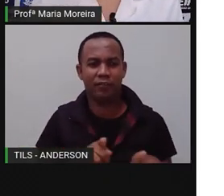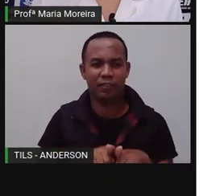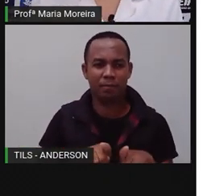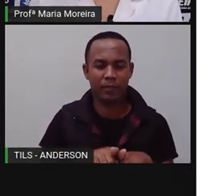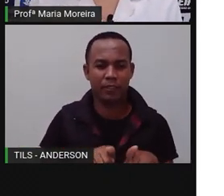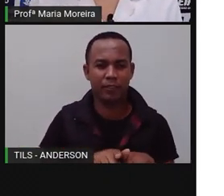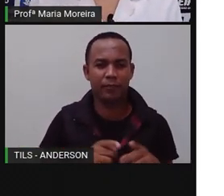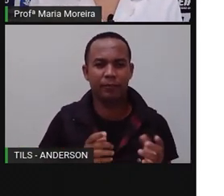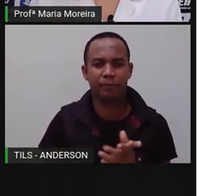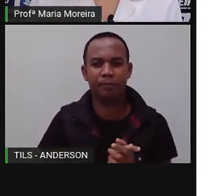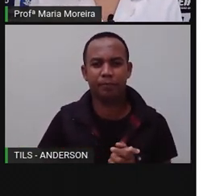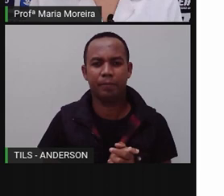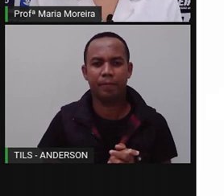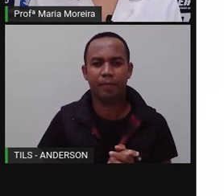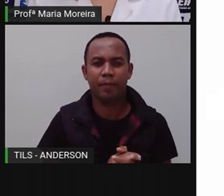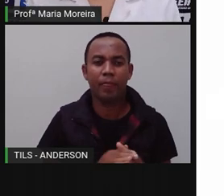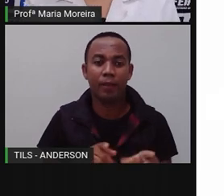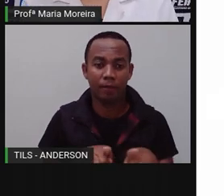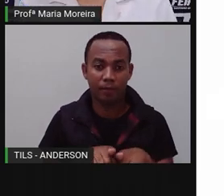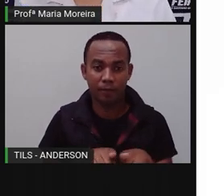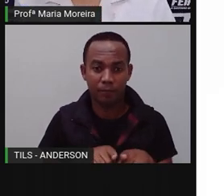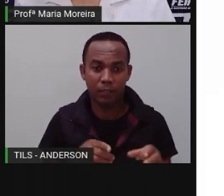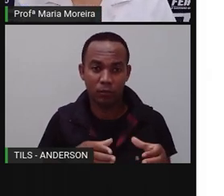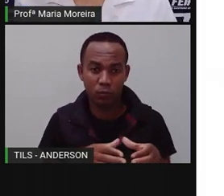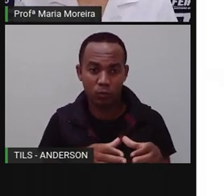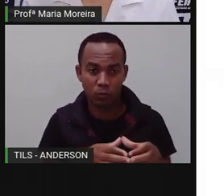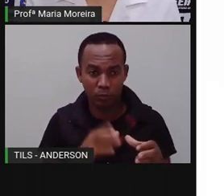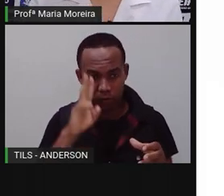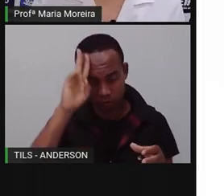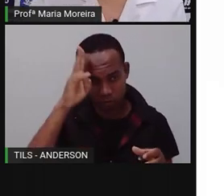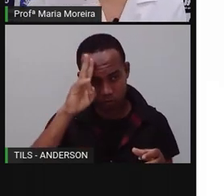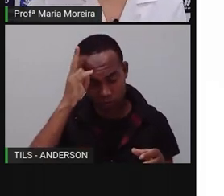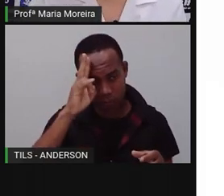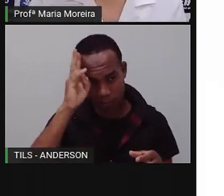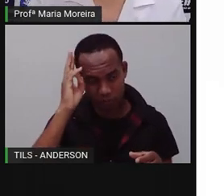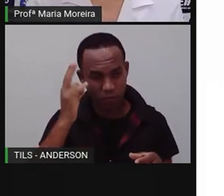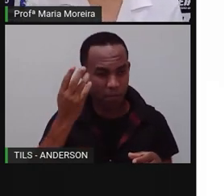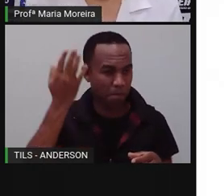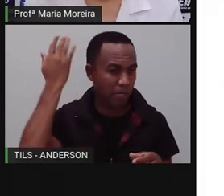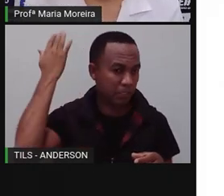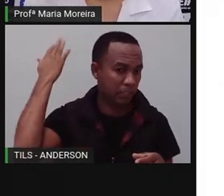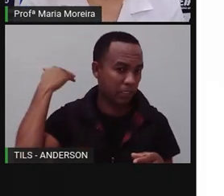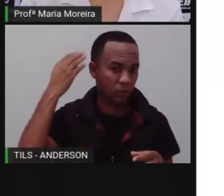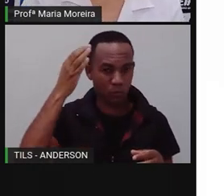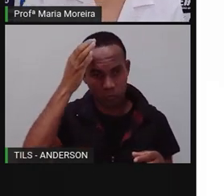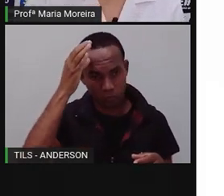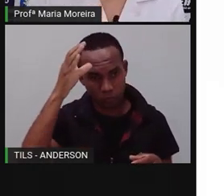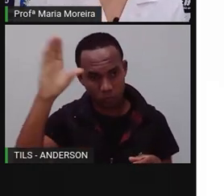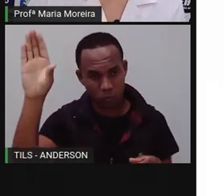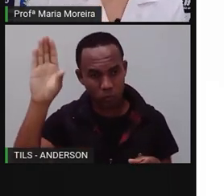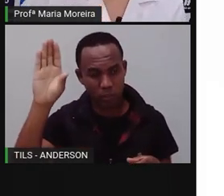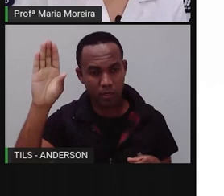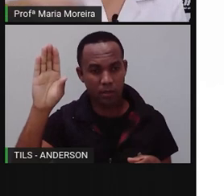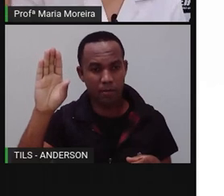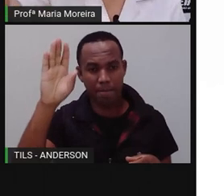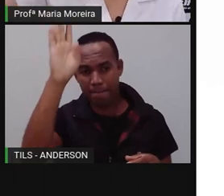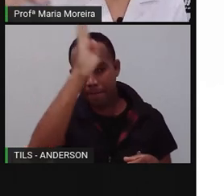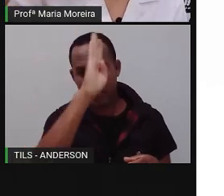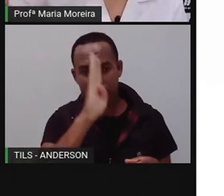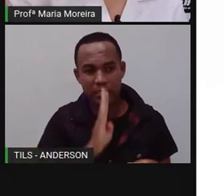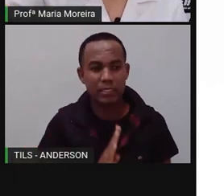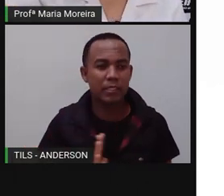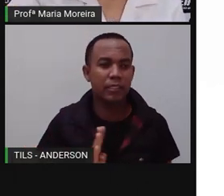O que originou uma nova categoria designada pelos historiadores como cultura afro-brasileira, porque houve